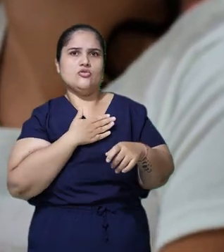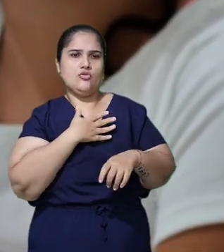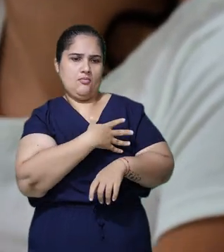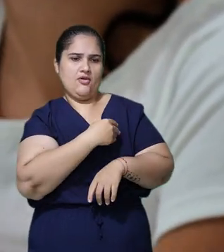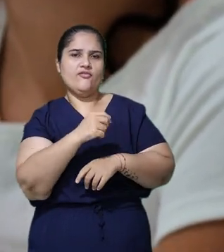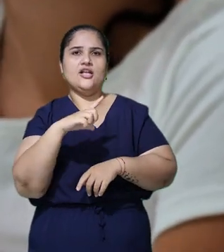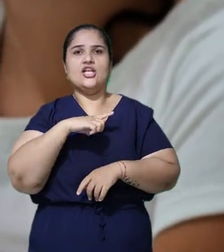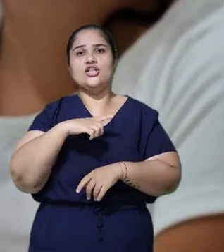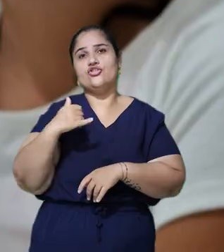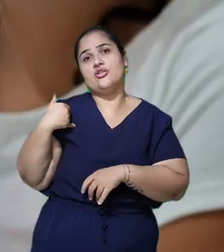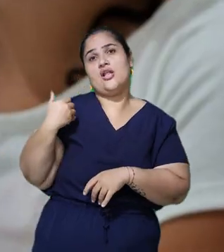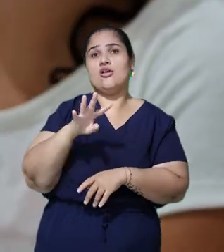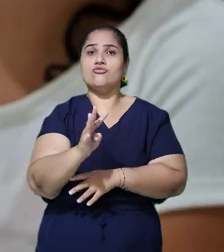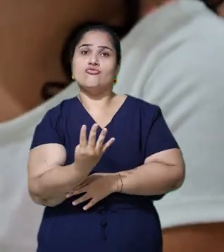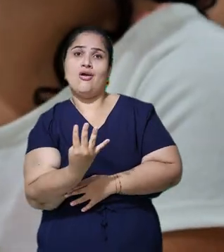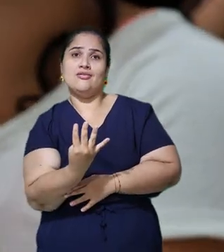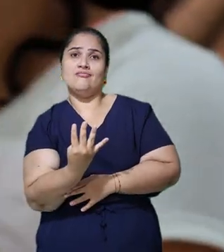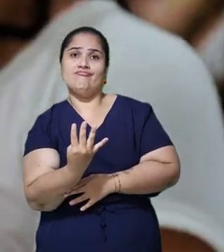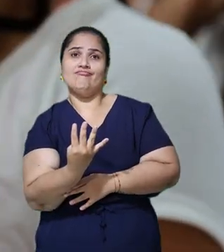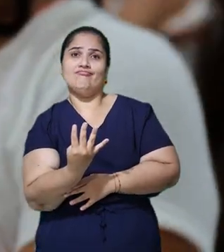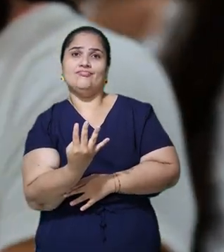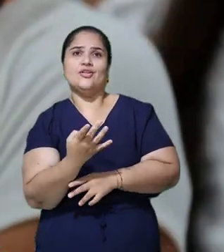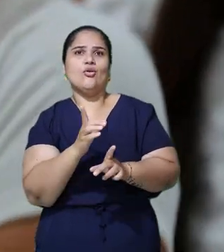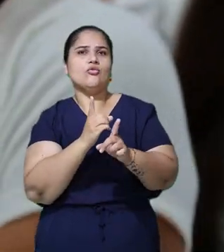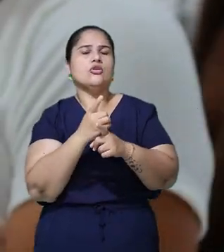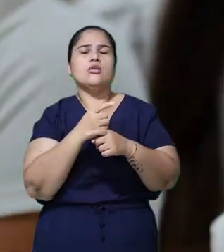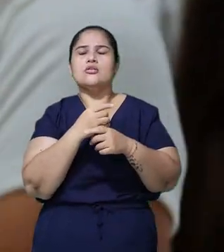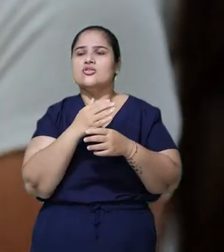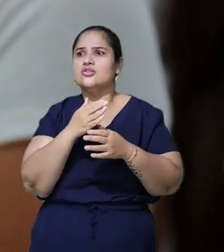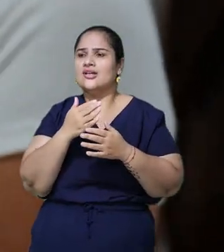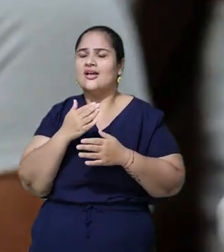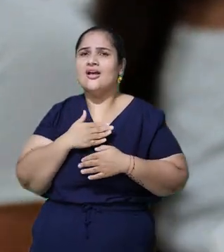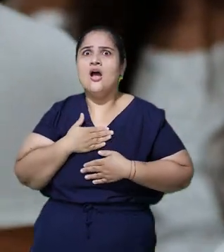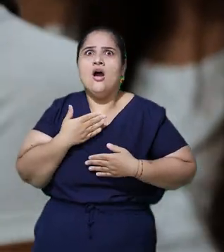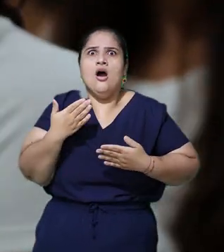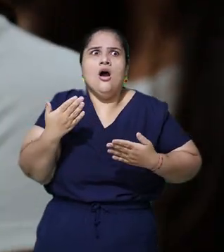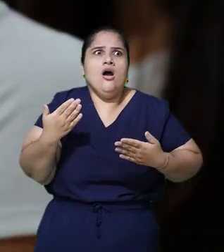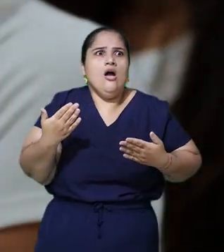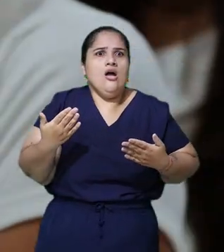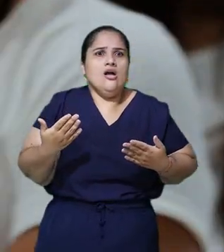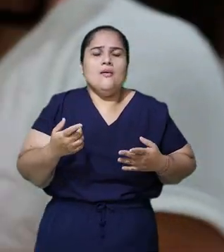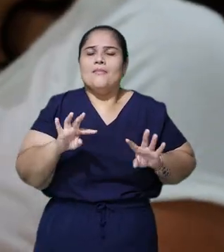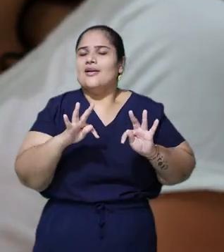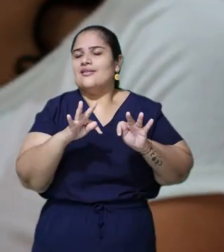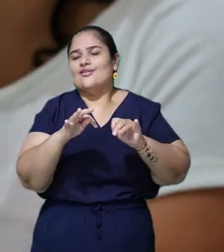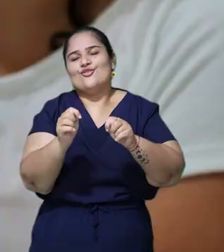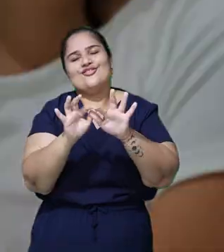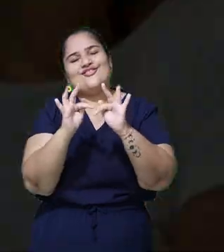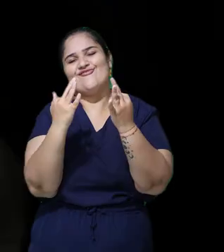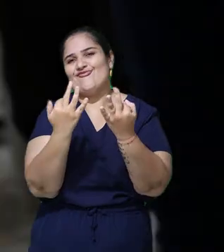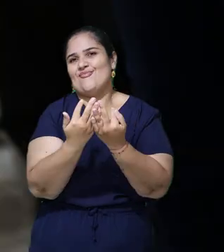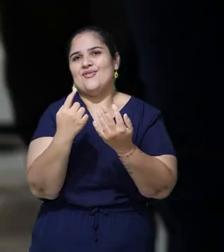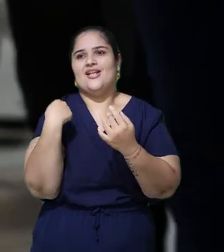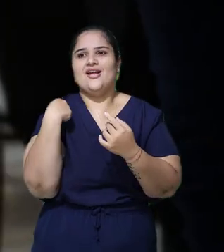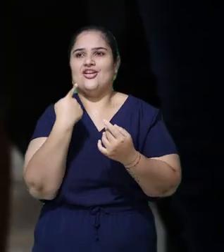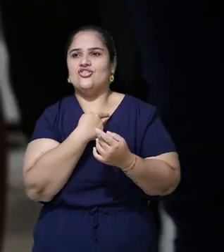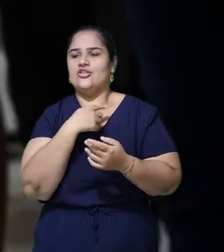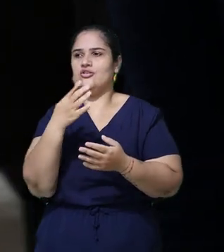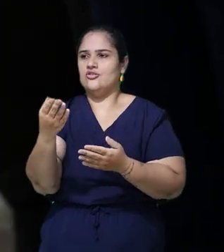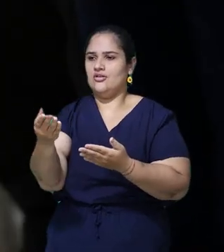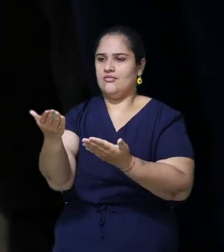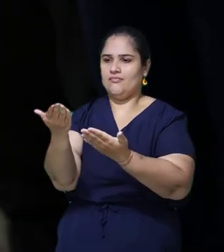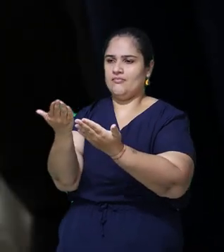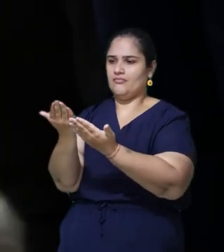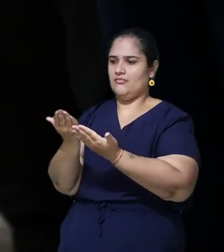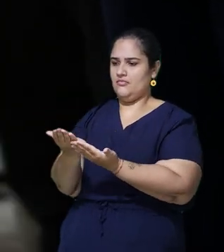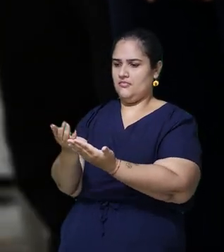anos. O diagnóstico é assustador. Eu acredito que para todas as famílias, na hora que recebe o diagnóstico, a primeira coisa que a gente